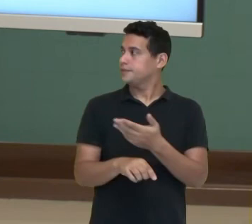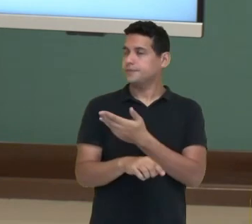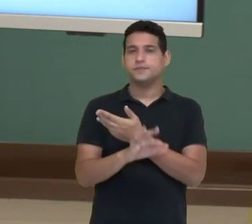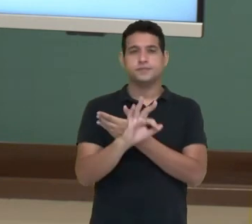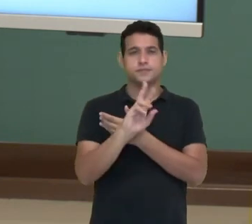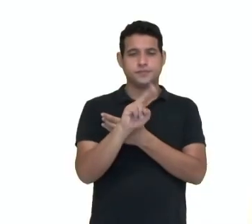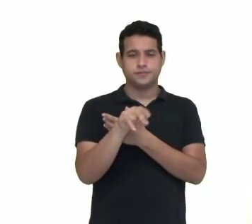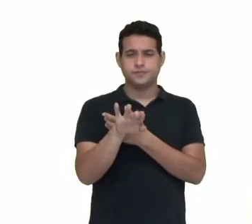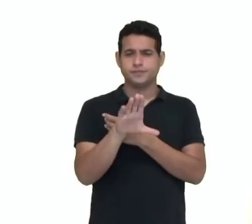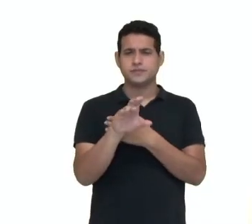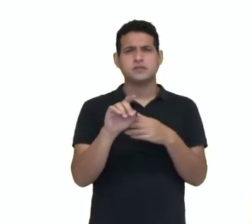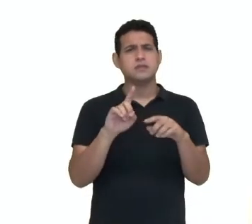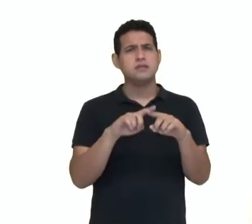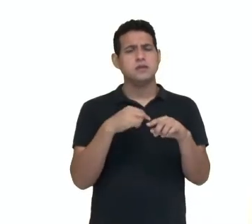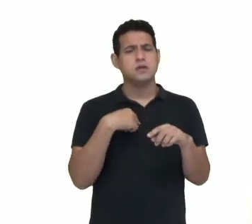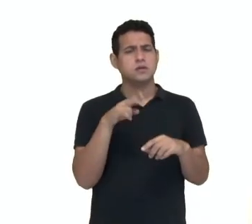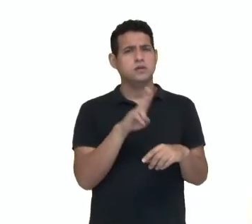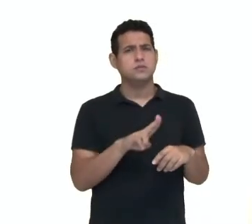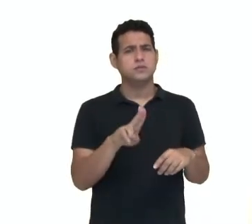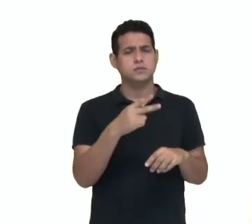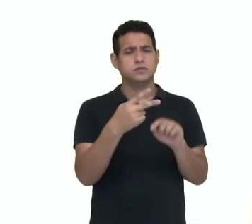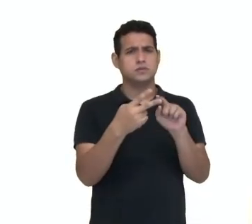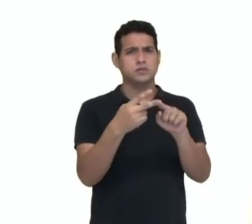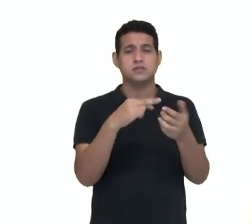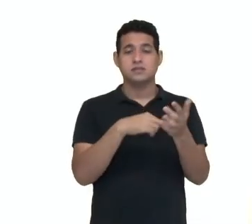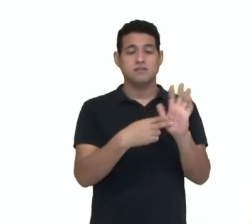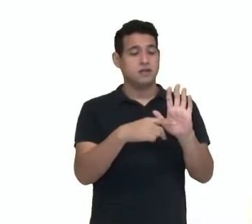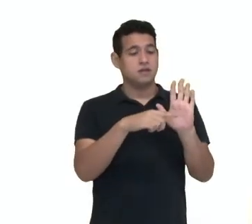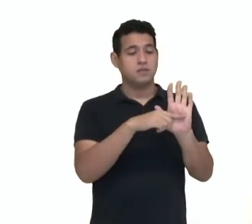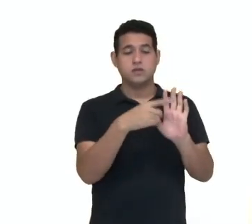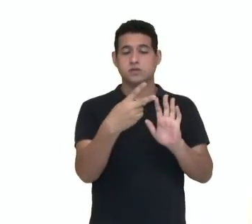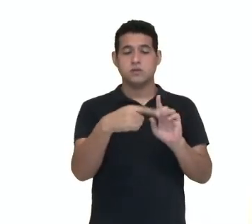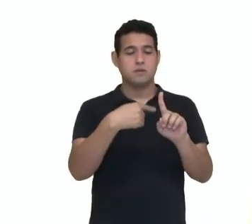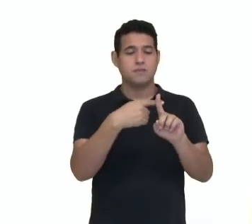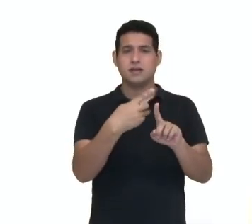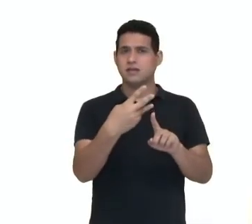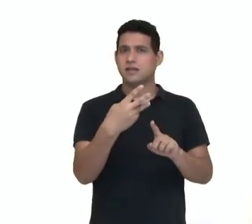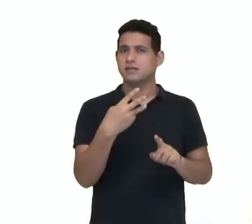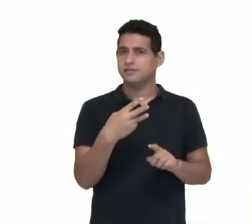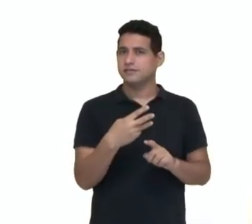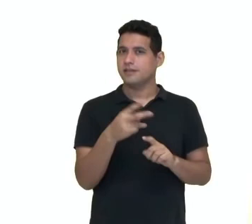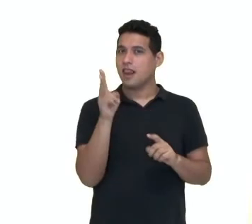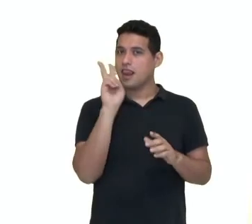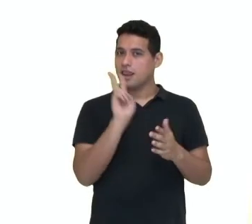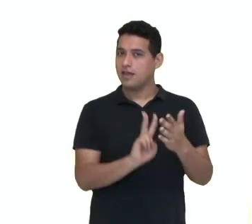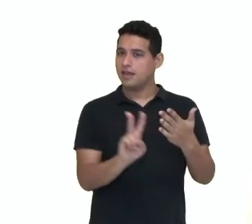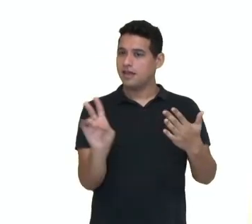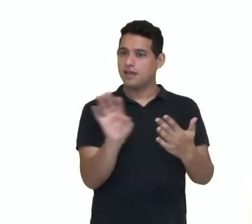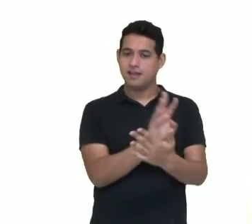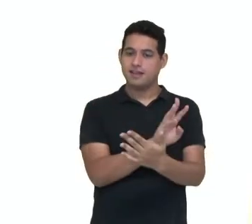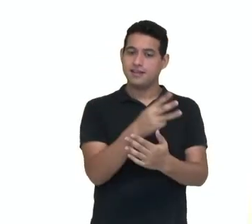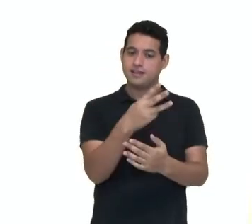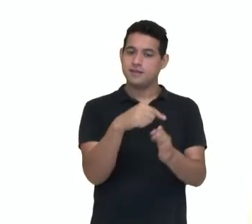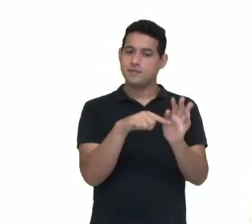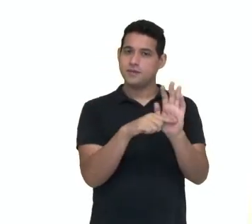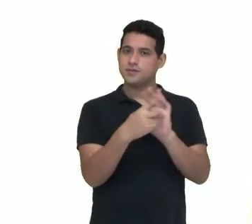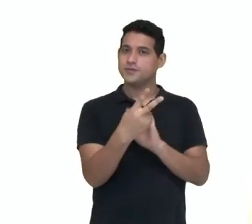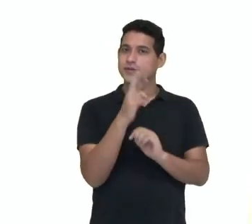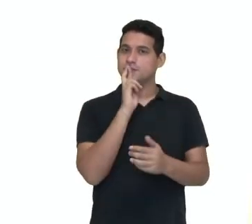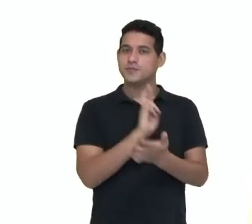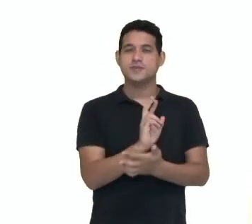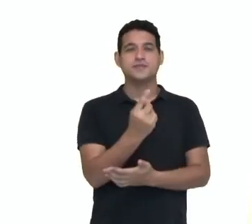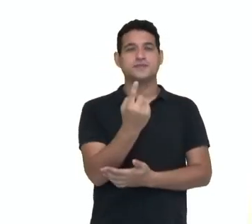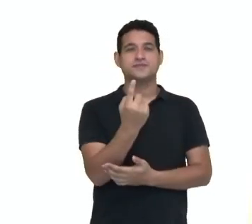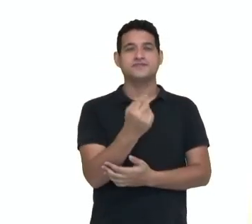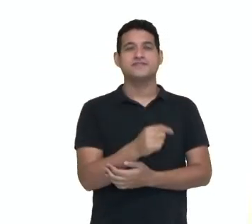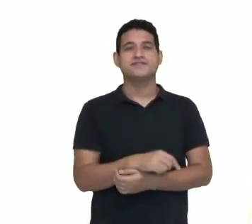função. E quando eu atribuo 2, vai ficar menos 2 mais 3. Lê de trás para frente. 3 menos 2, 1.